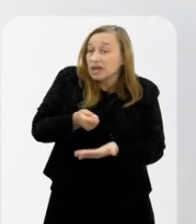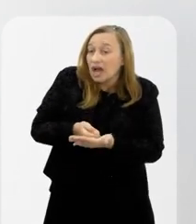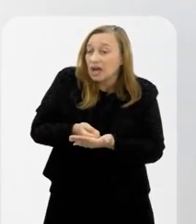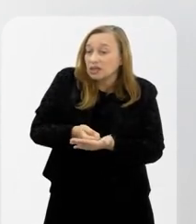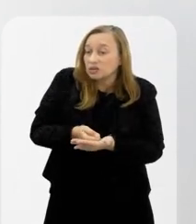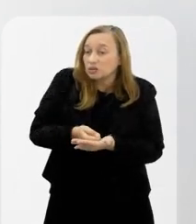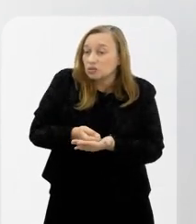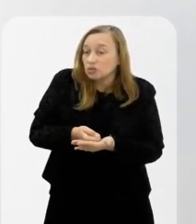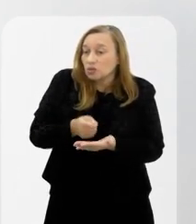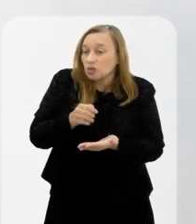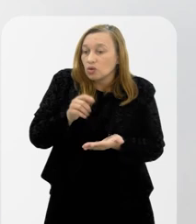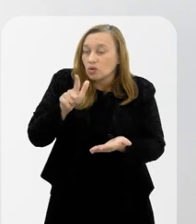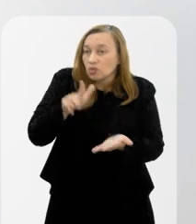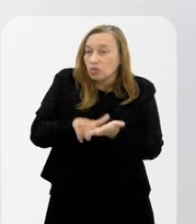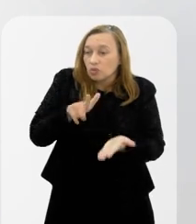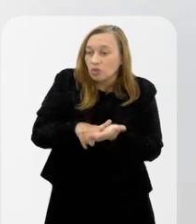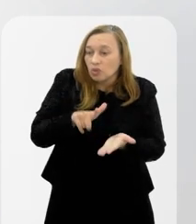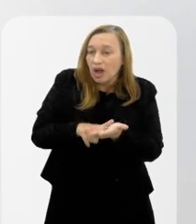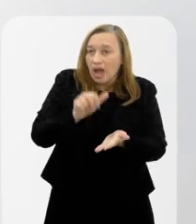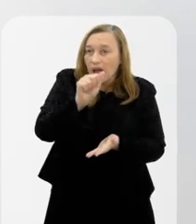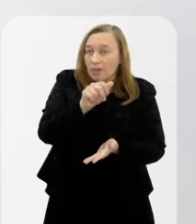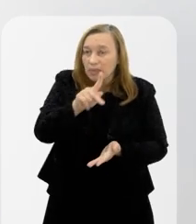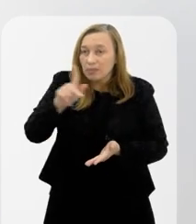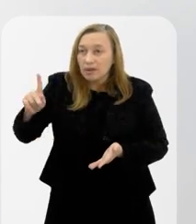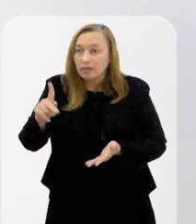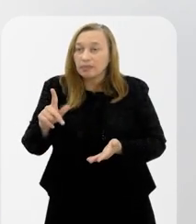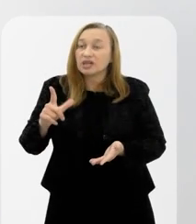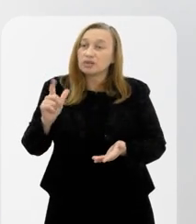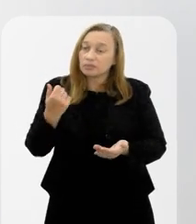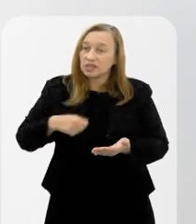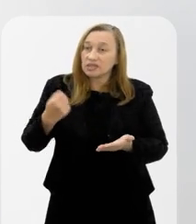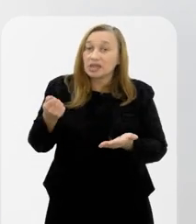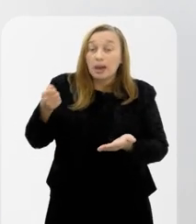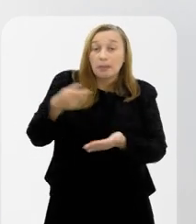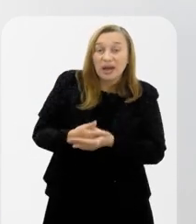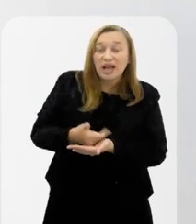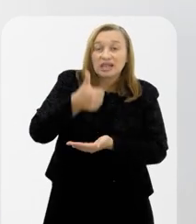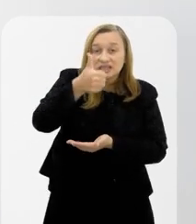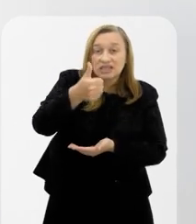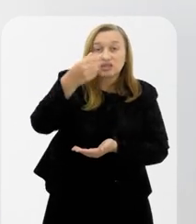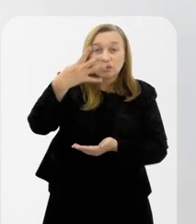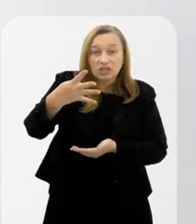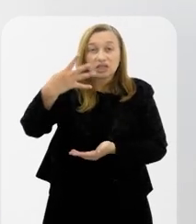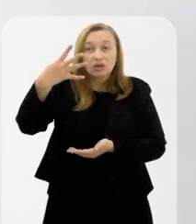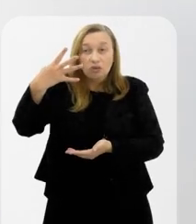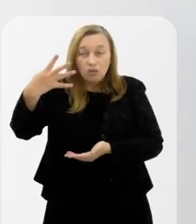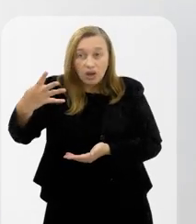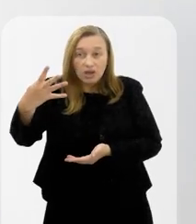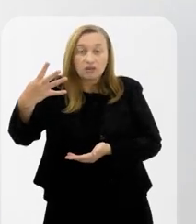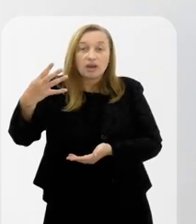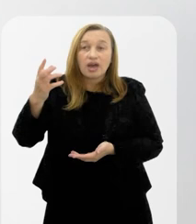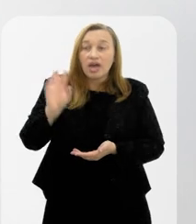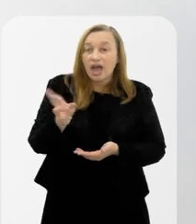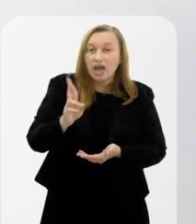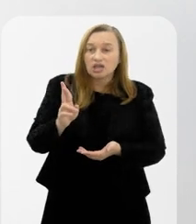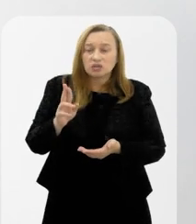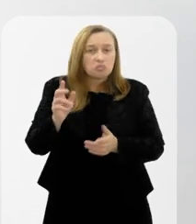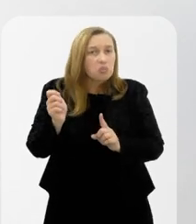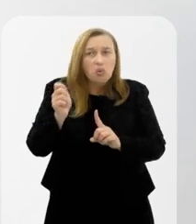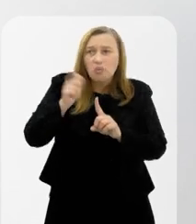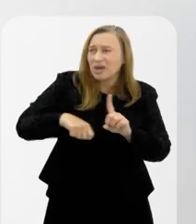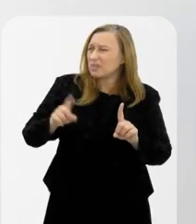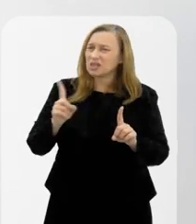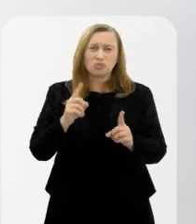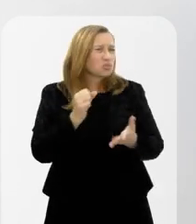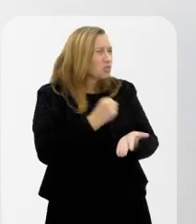tirar o boleto através do aplicativo mas o aplicativo tem que pagar r$ 0 por mês ele falou mas isso aqui eu não contratei